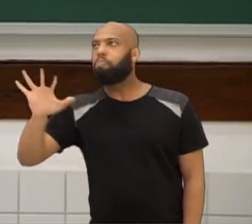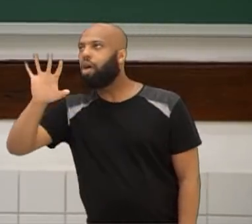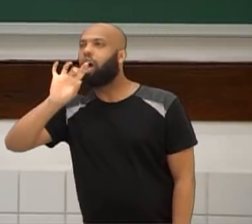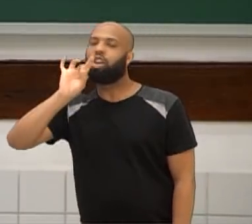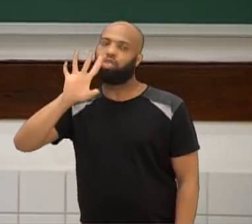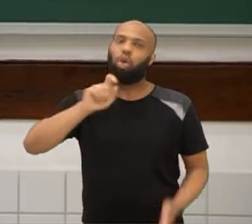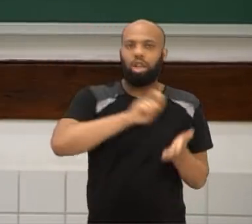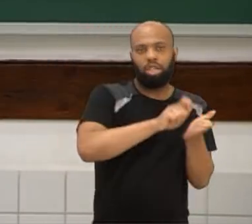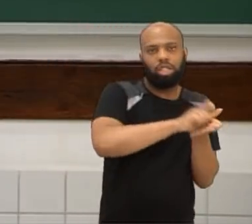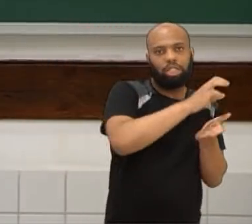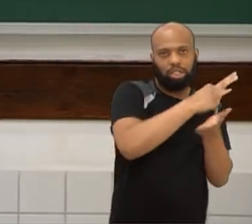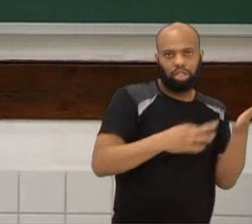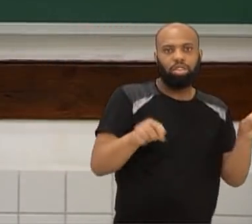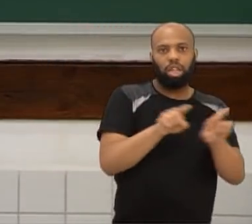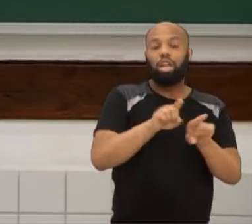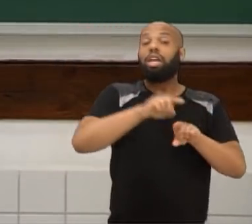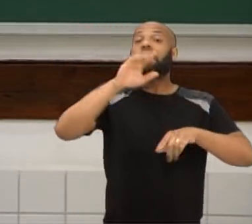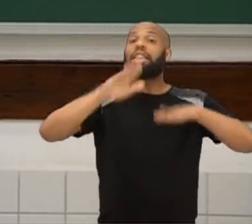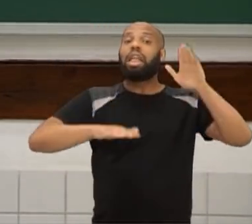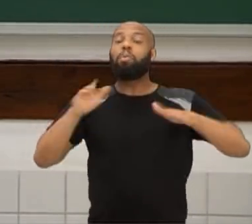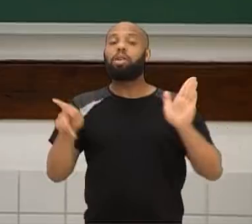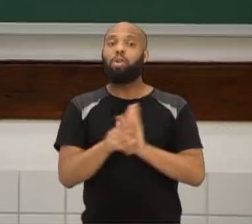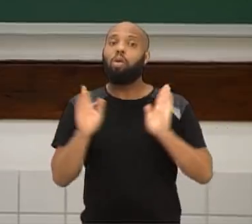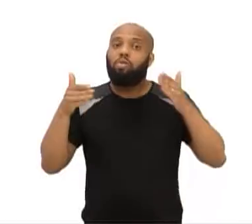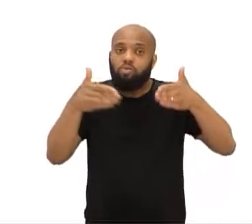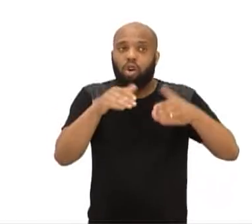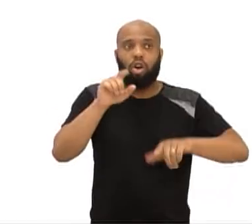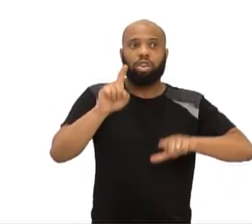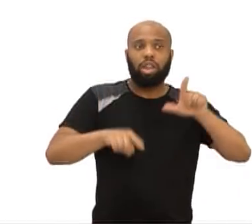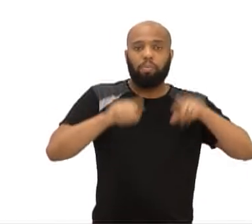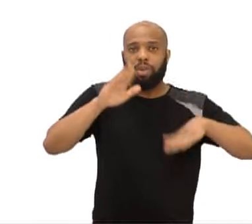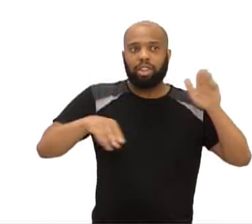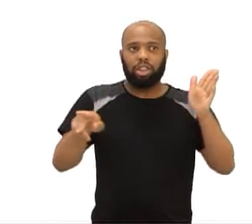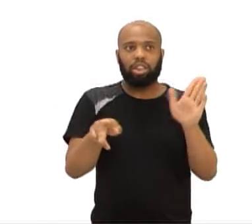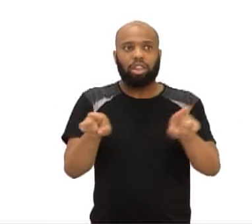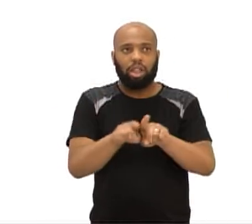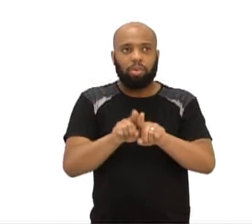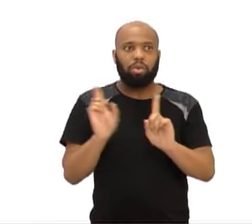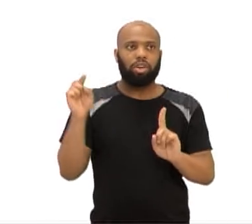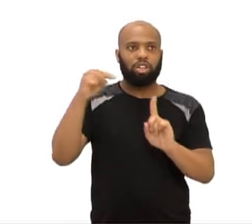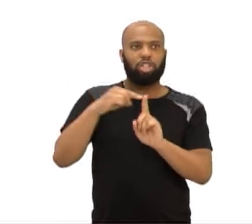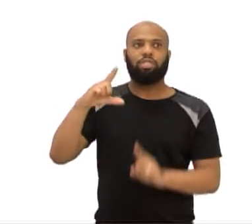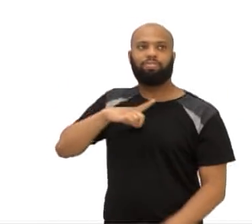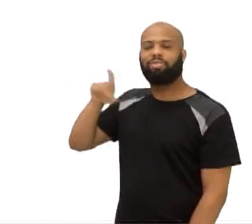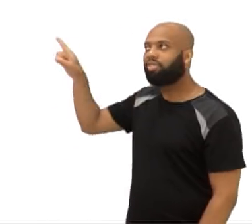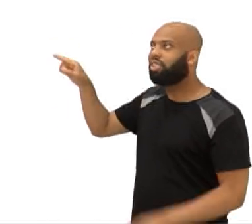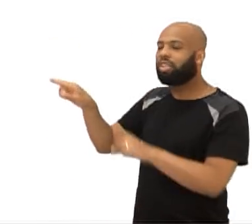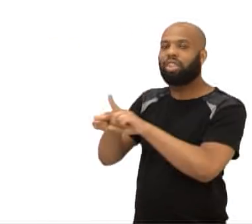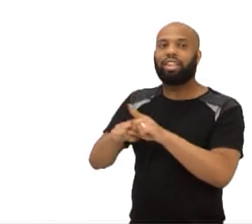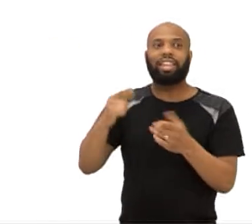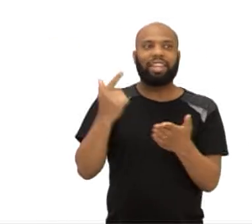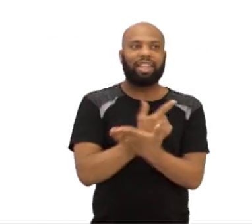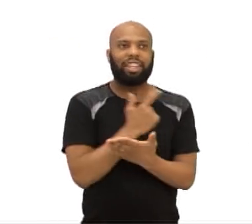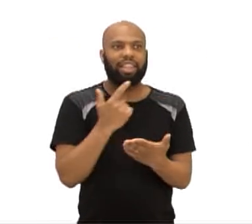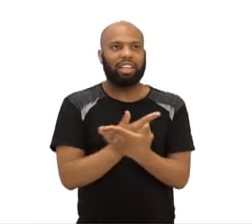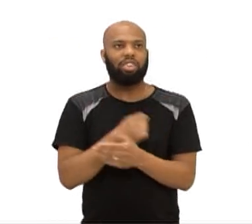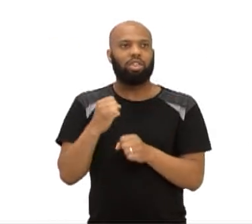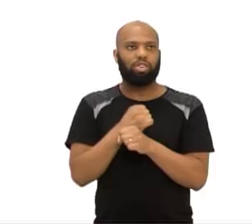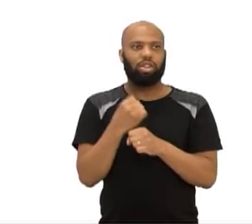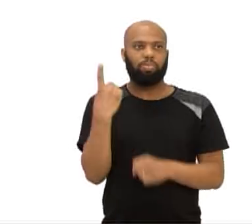verbal e pode apresentar ali também a imagem. Trouxe para vocês o livro